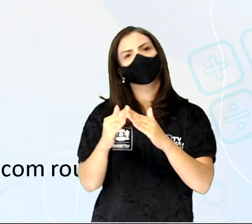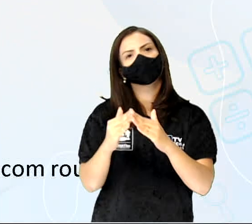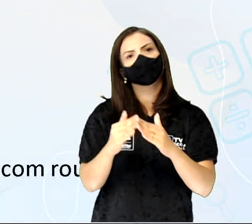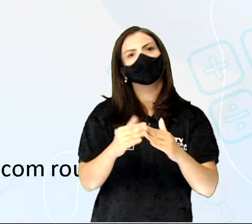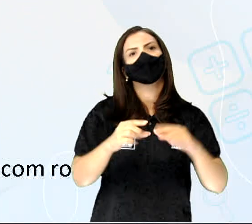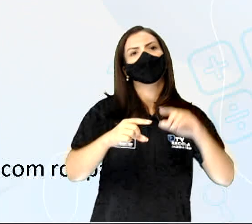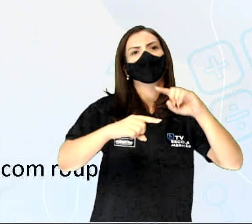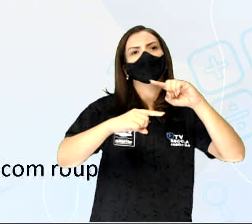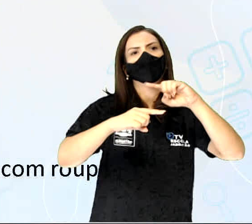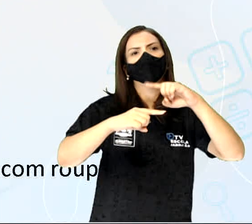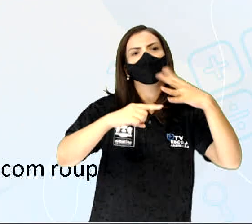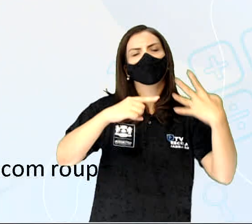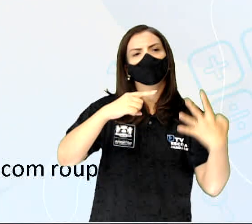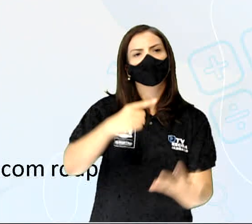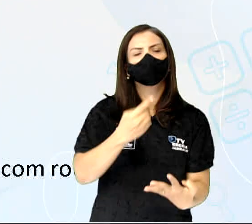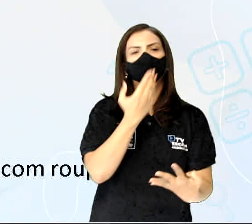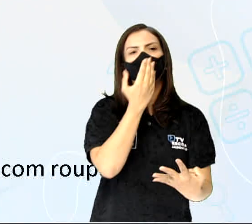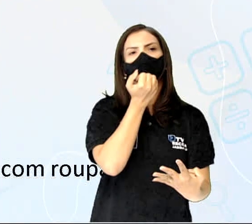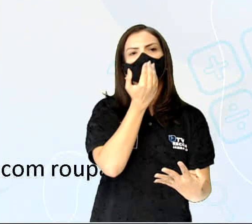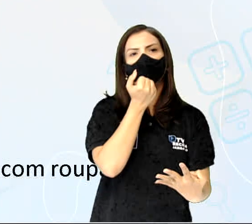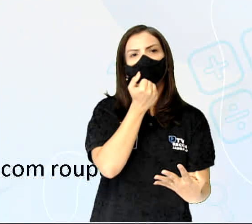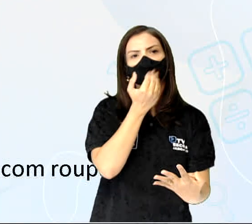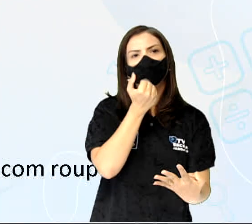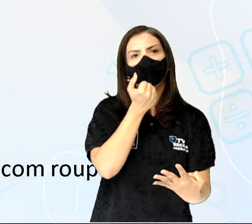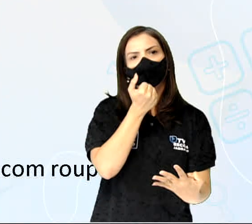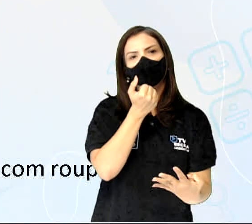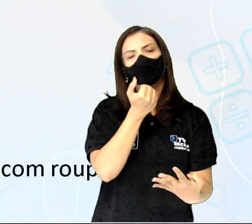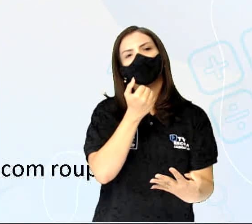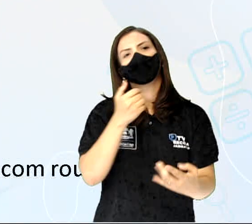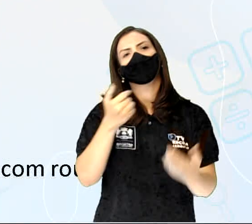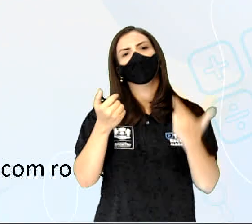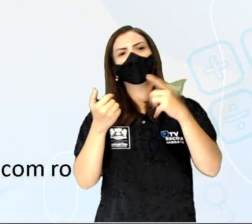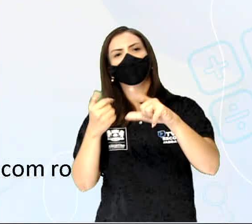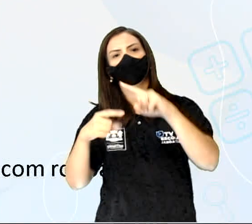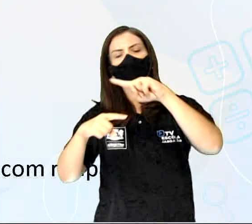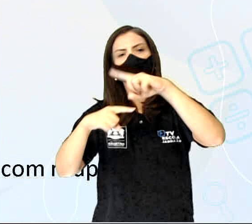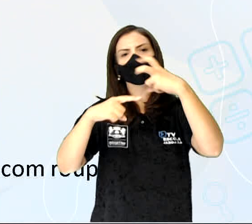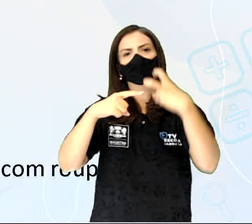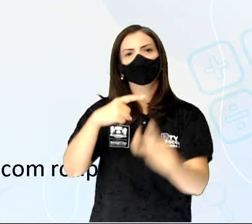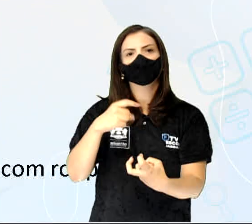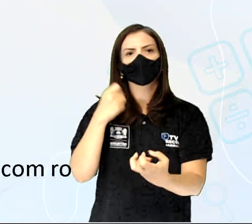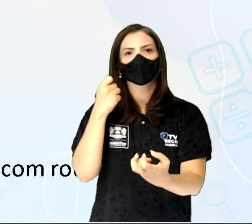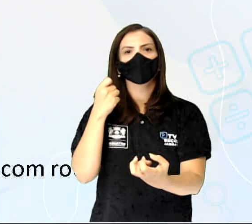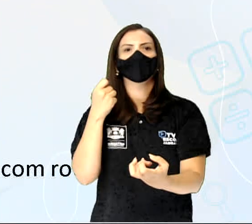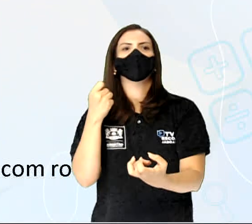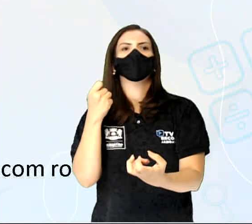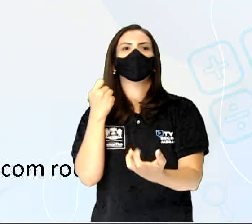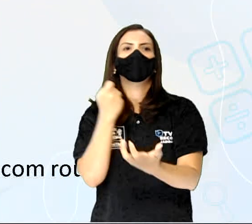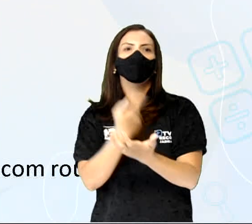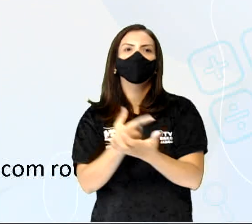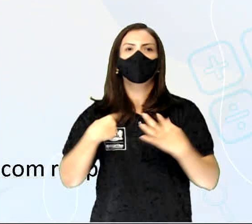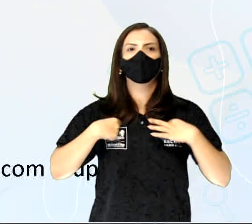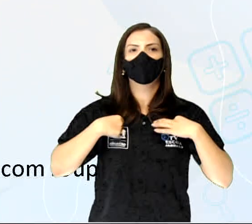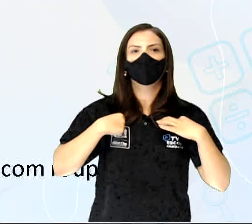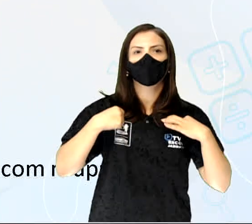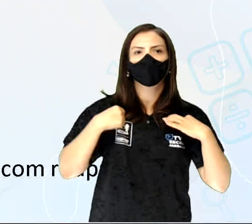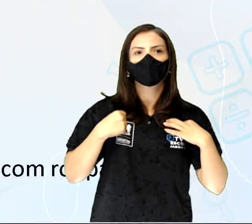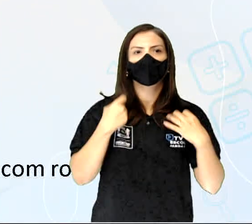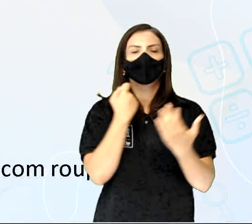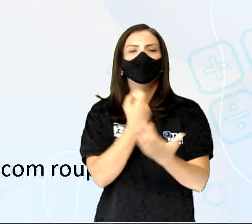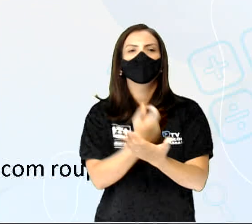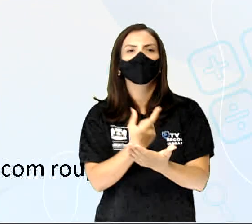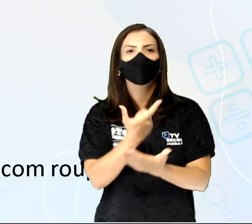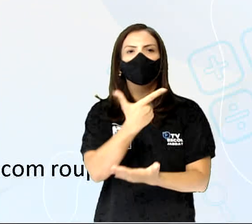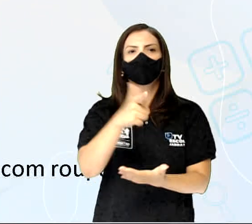do que sobrou, ele comprou roupas e com o restante pagou outras despesas. Primeira pergunta: quanto o Cláudio gastou